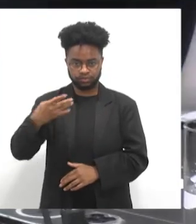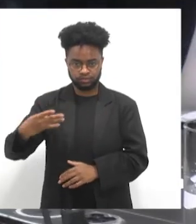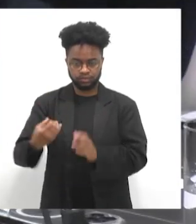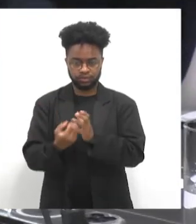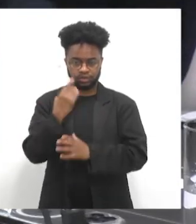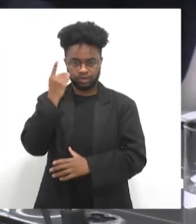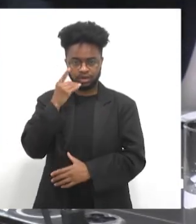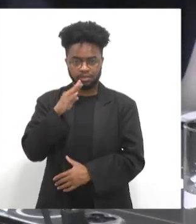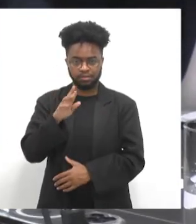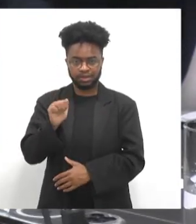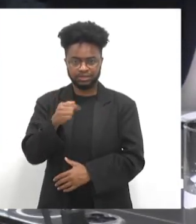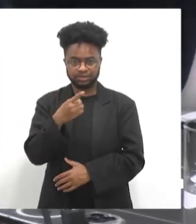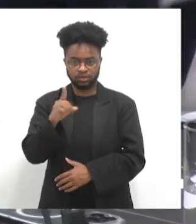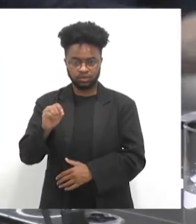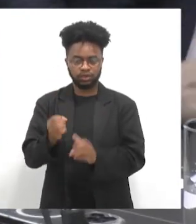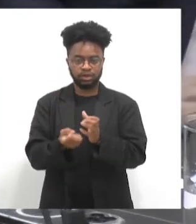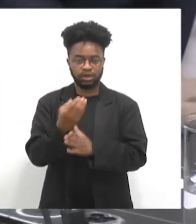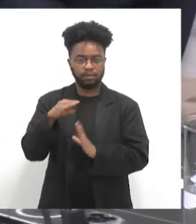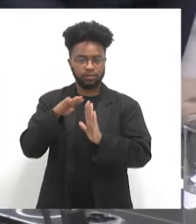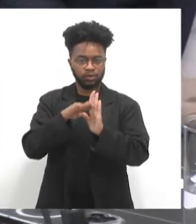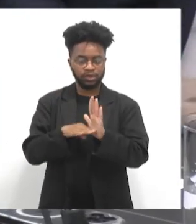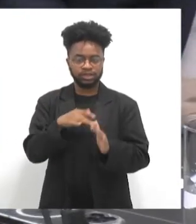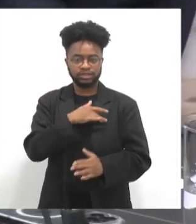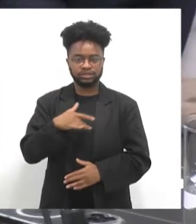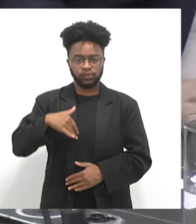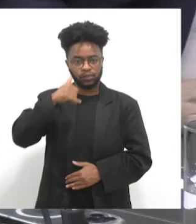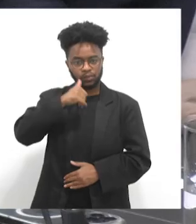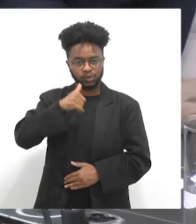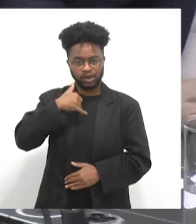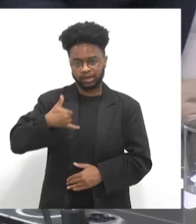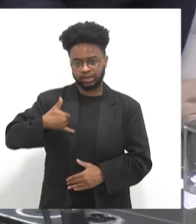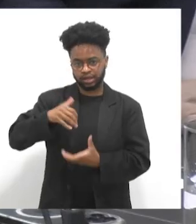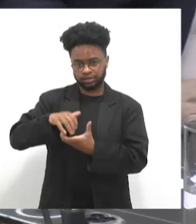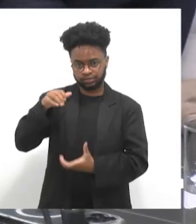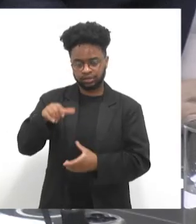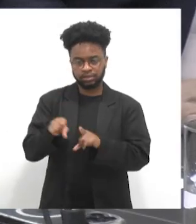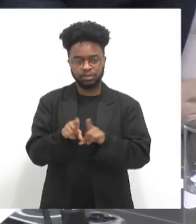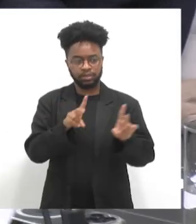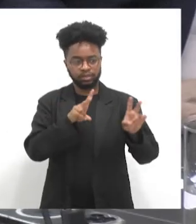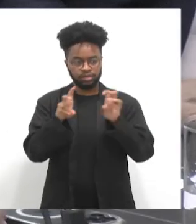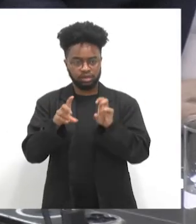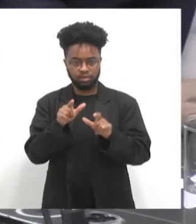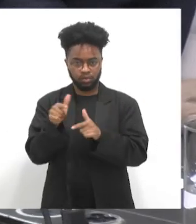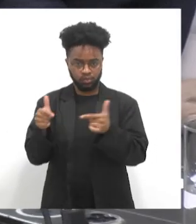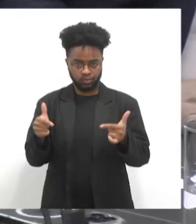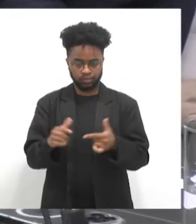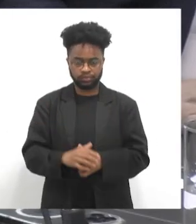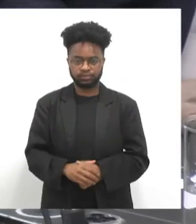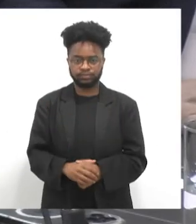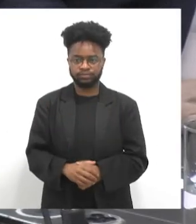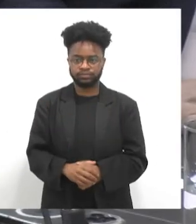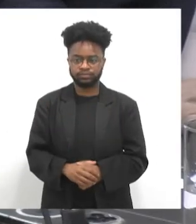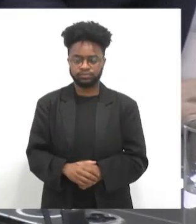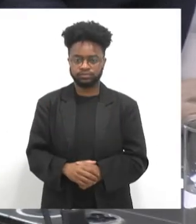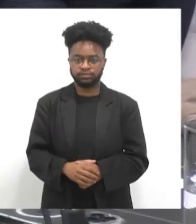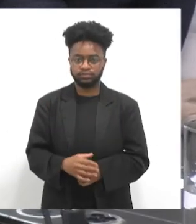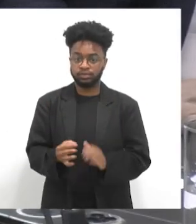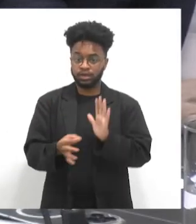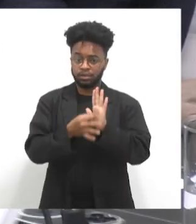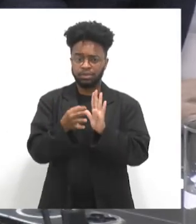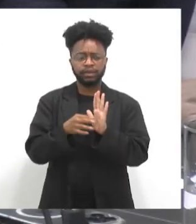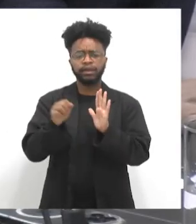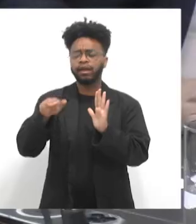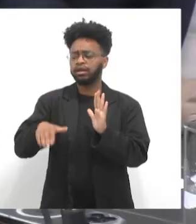Brazão, que institui o programa Saúde da Mulher na Melhor Idade e dá outras providências. O parecer, de quem é o